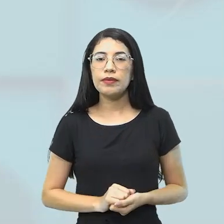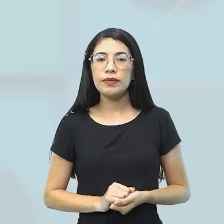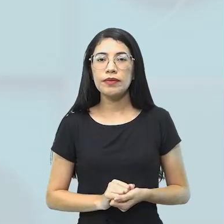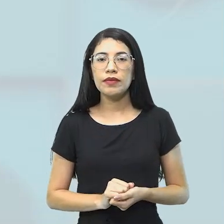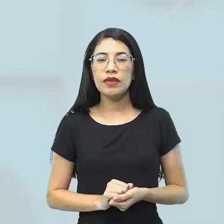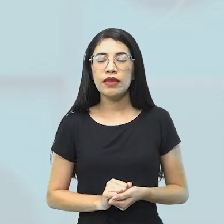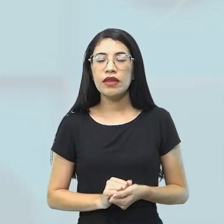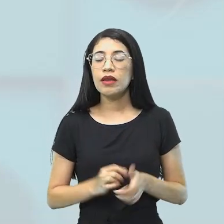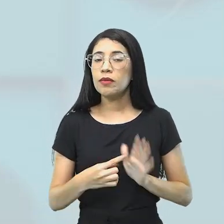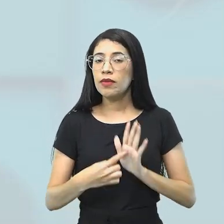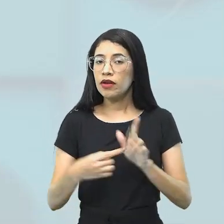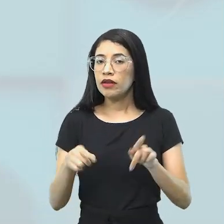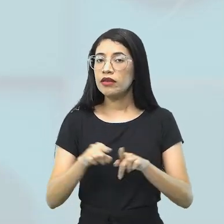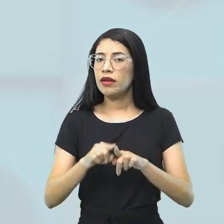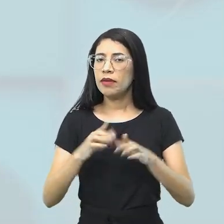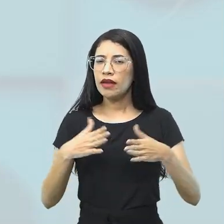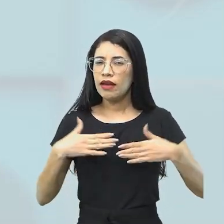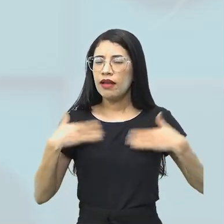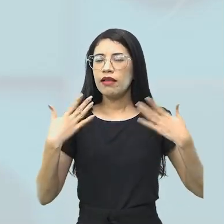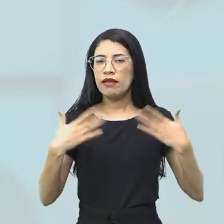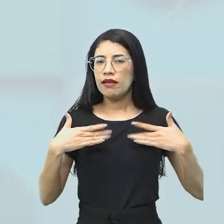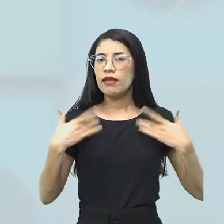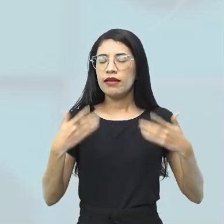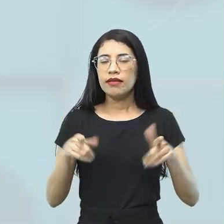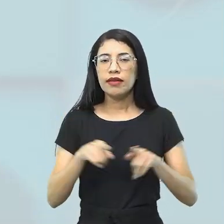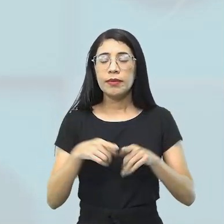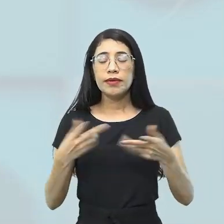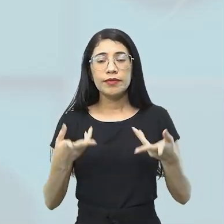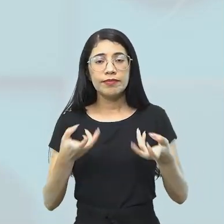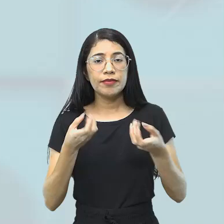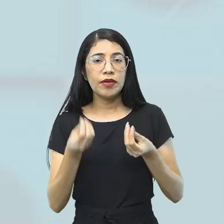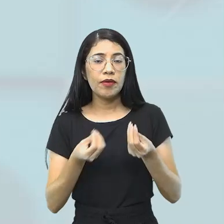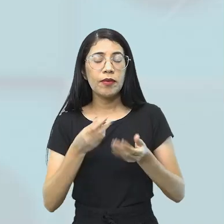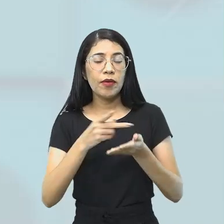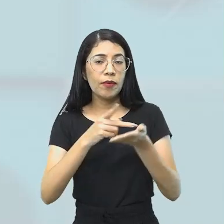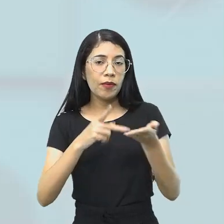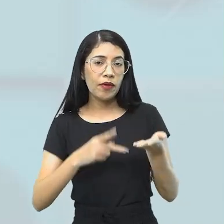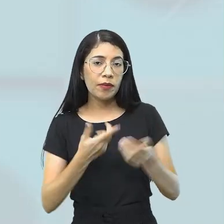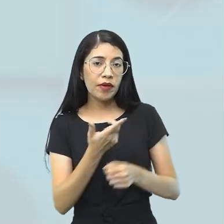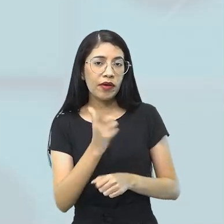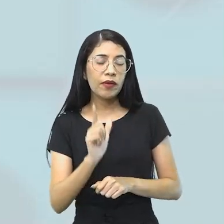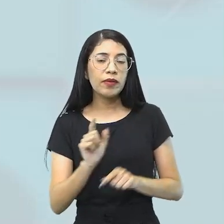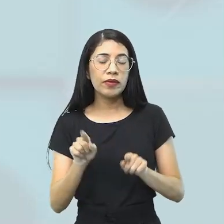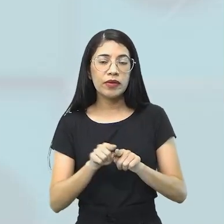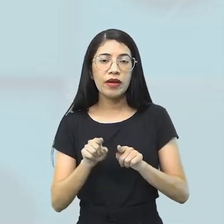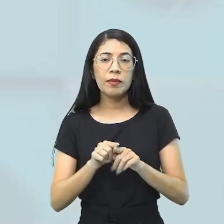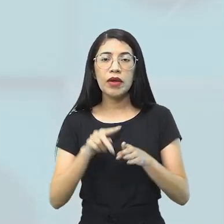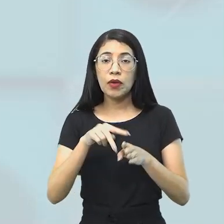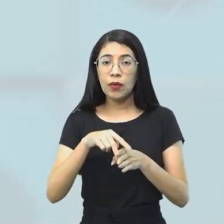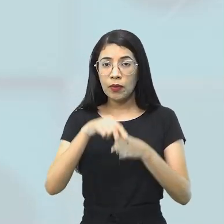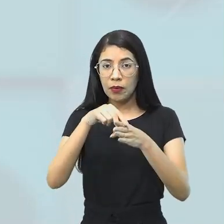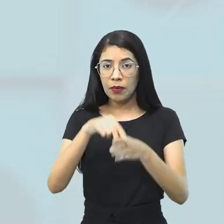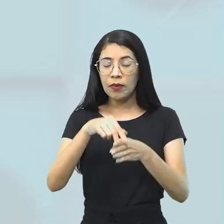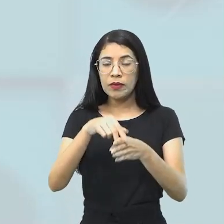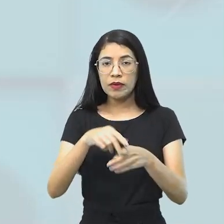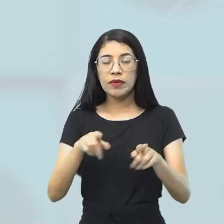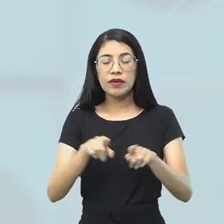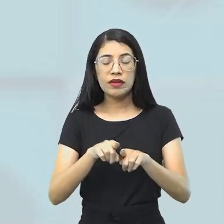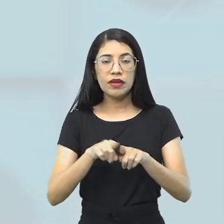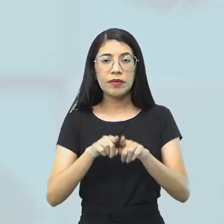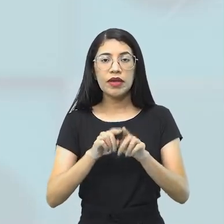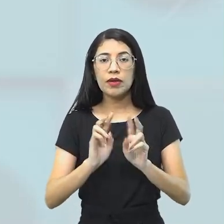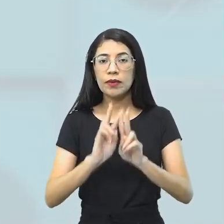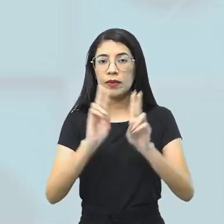da sua alegria, né? Então vejam só mais um poema aí, né, escrito como cordel,